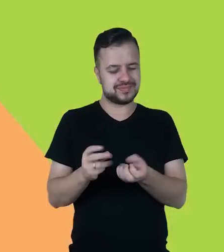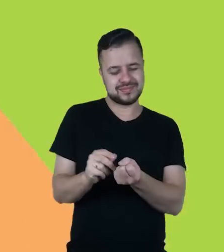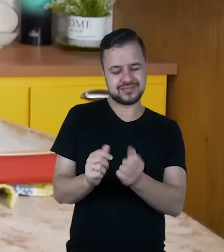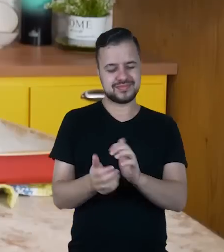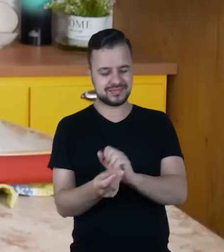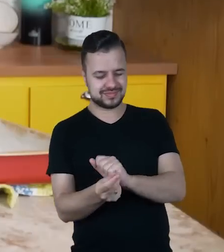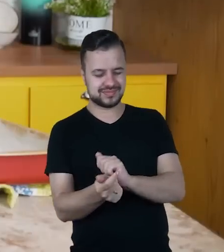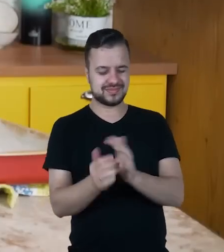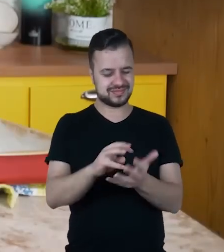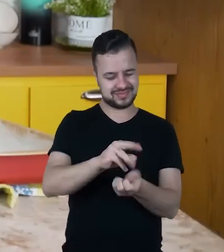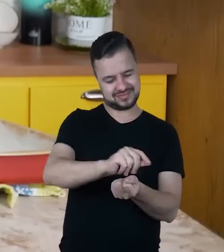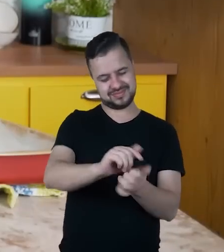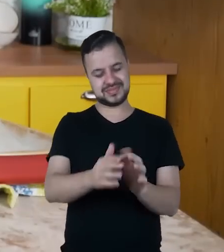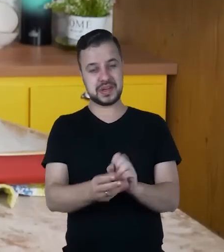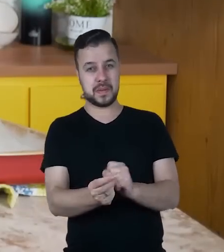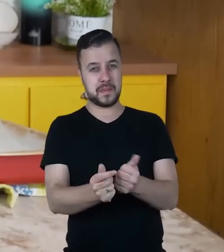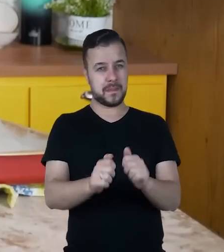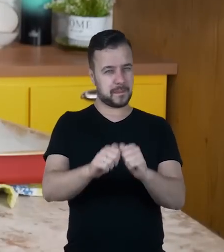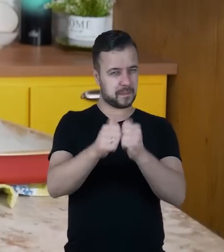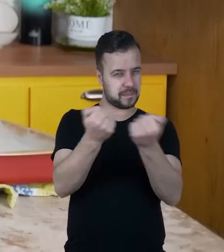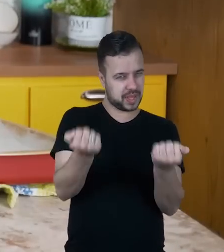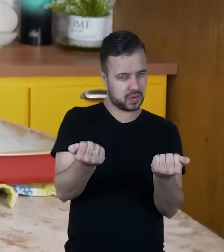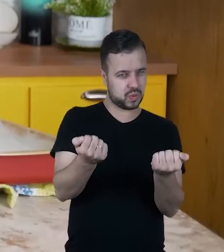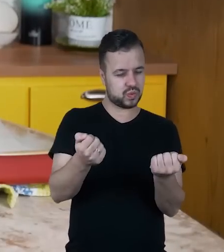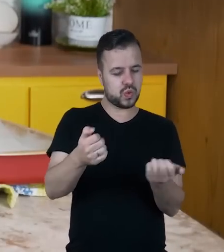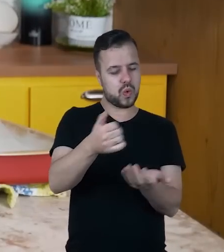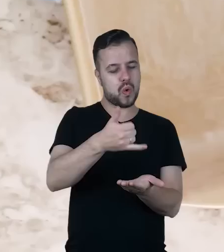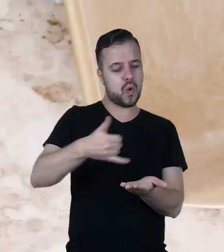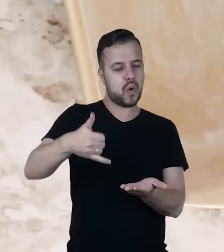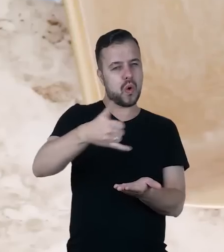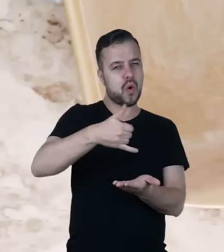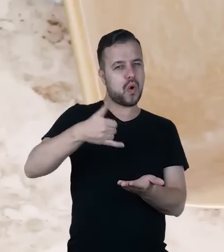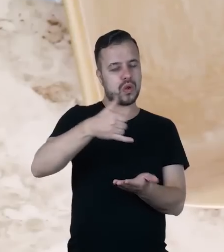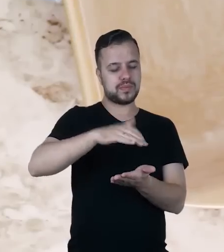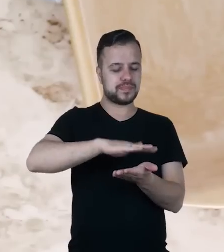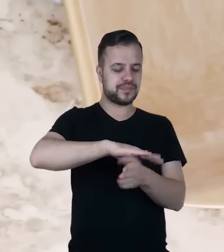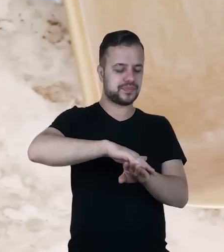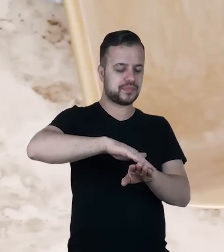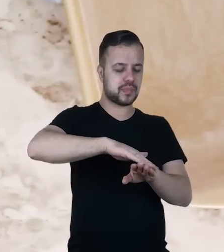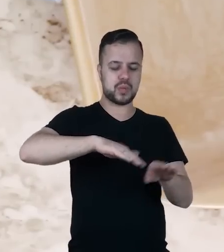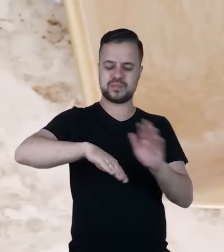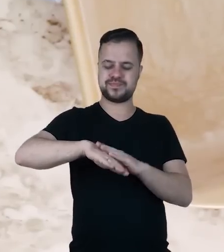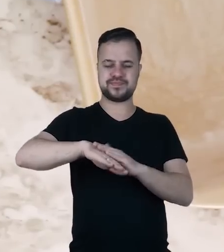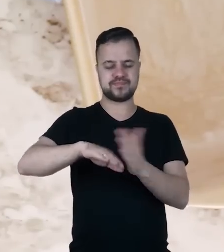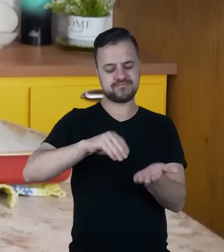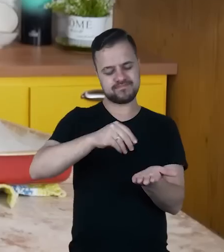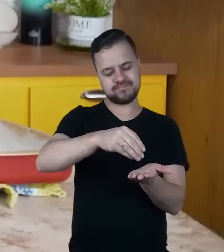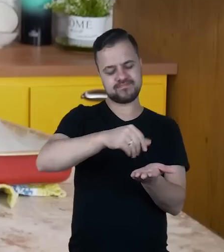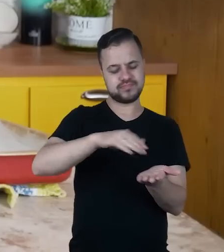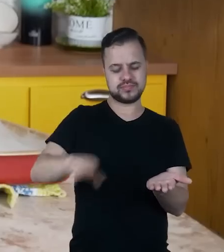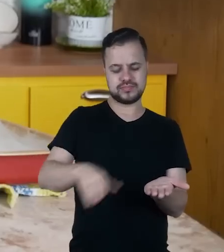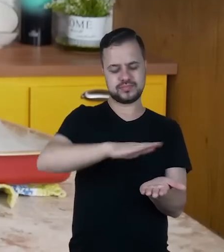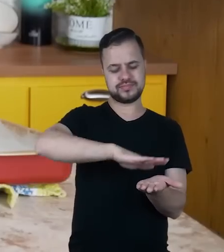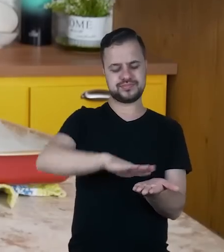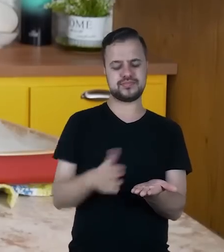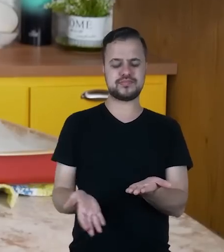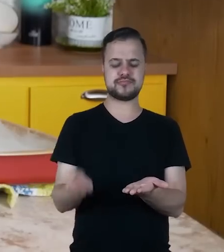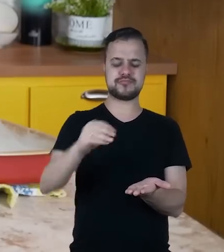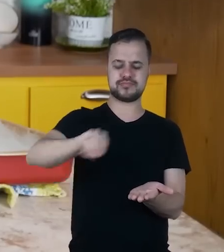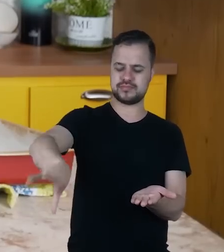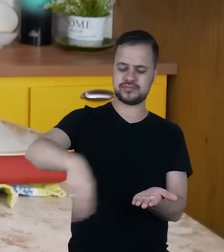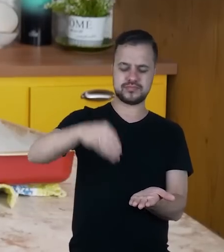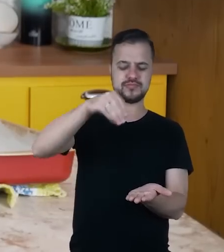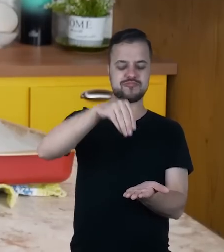ele. Aqui, ó, para modelar os pãezinhos, você vem com um pouquinho de óleo, passa nas suas mãos, pega um pouco da